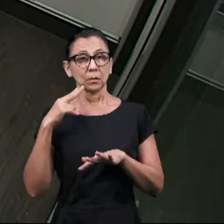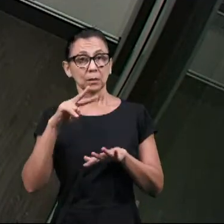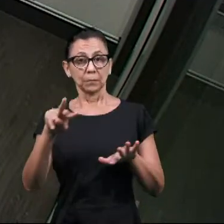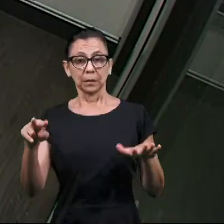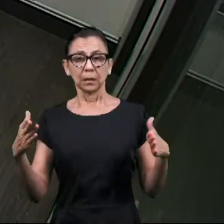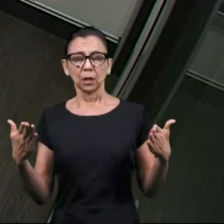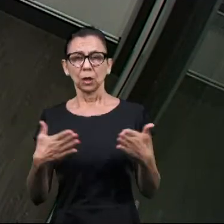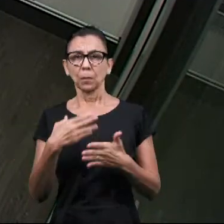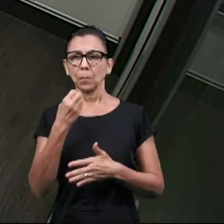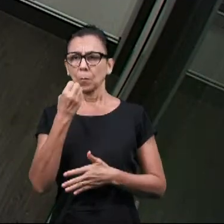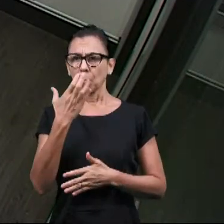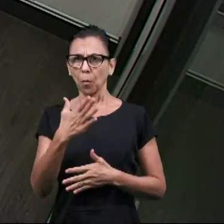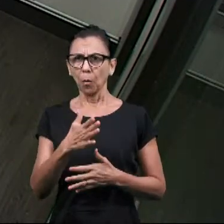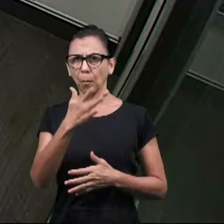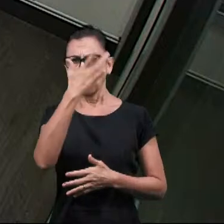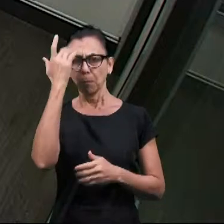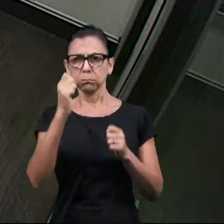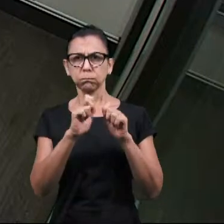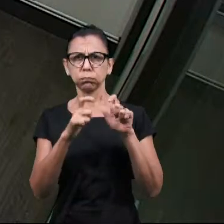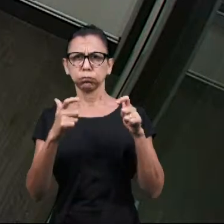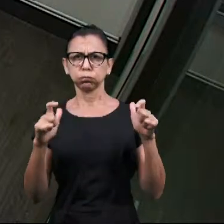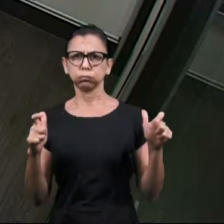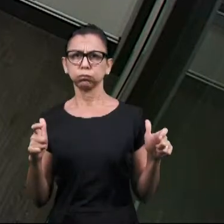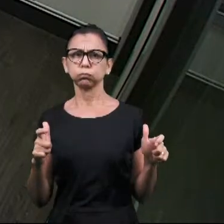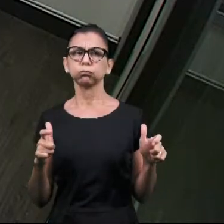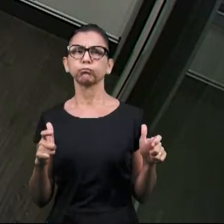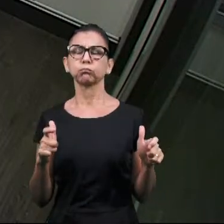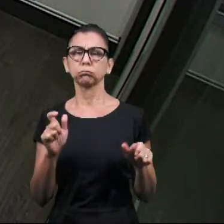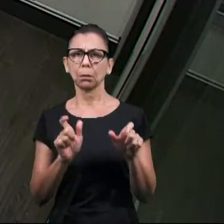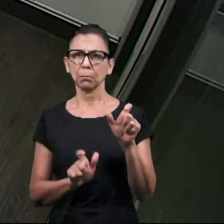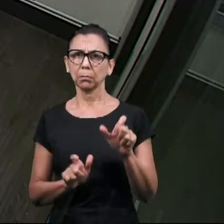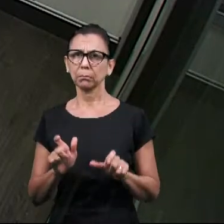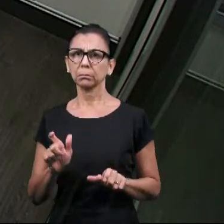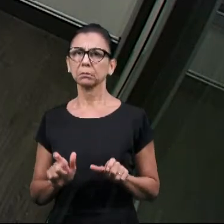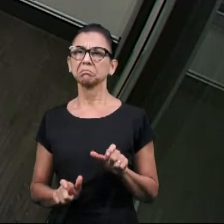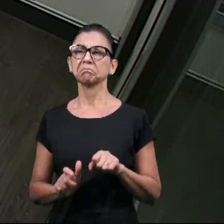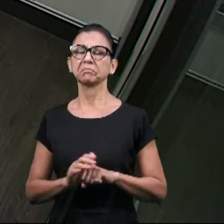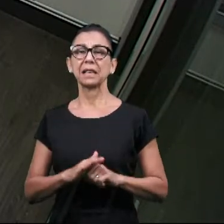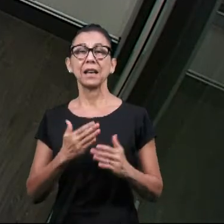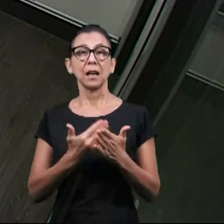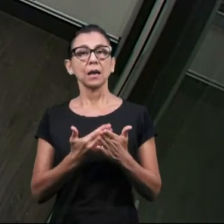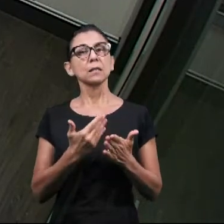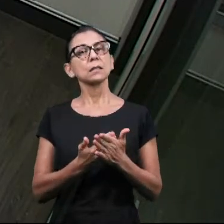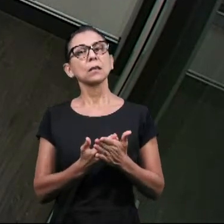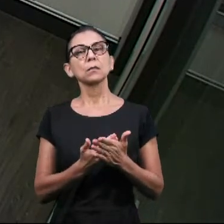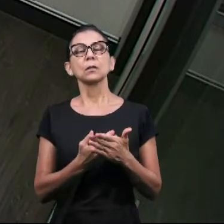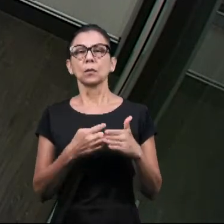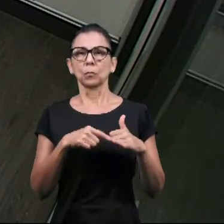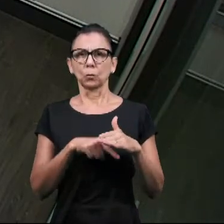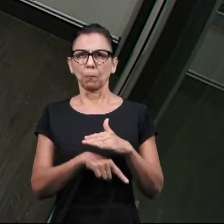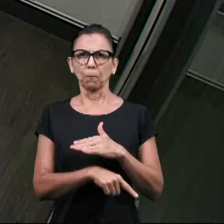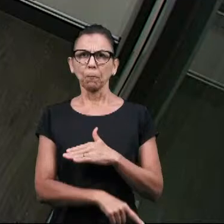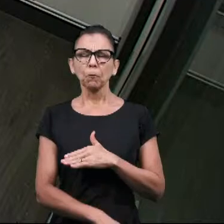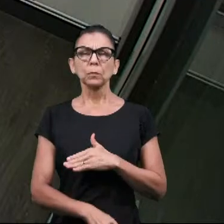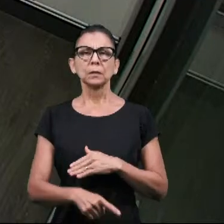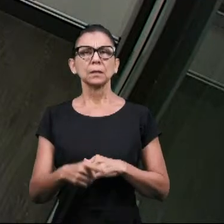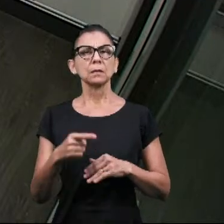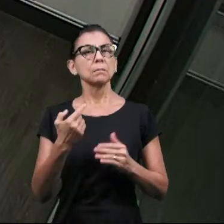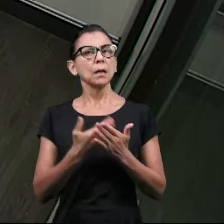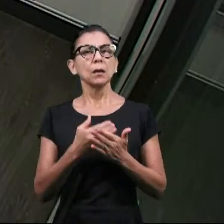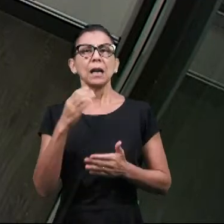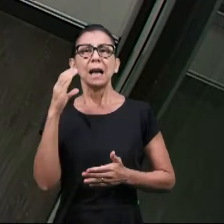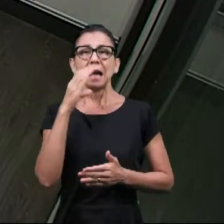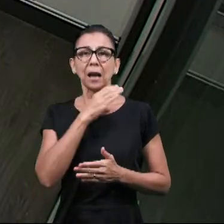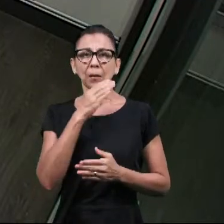as aulas foram extra hoje na áreas as aulas apesar de serem aulas curtas não é mais